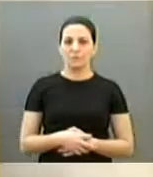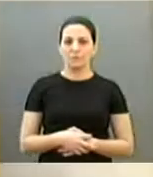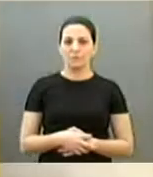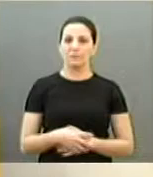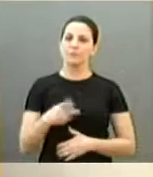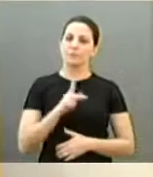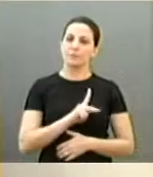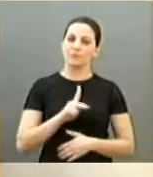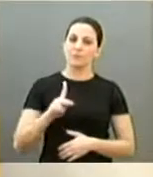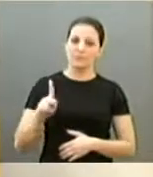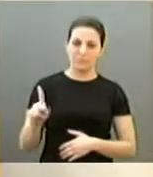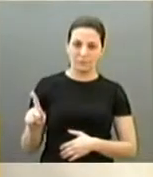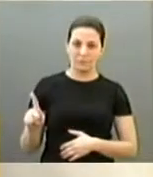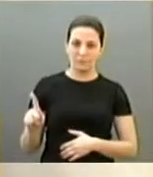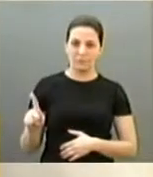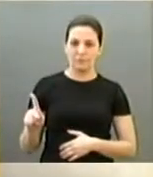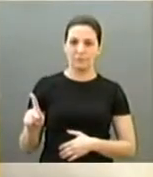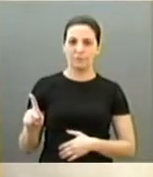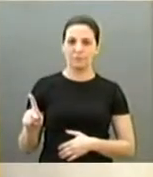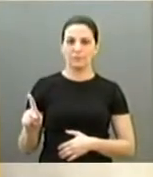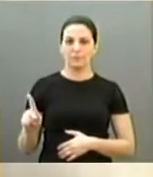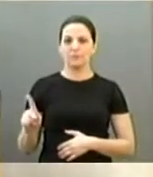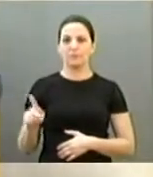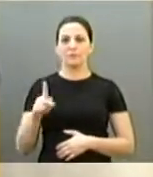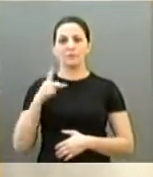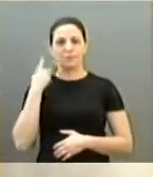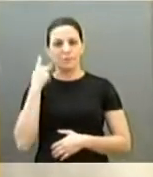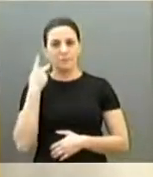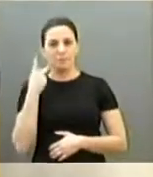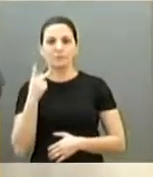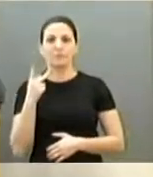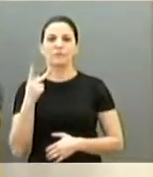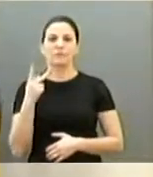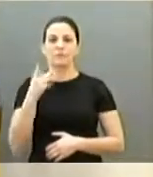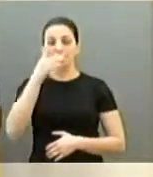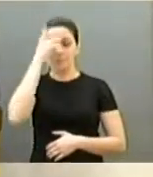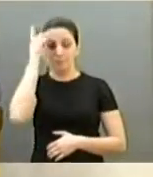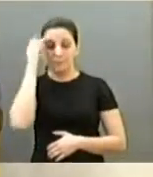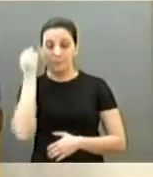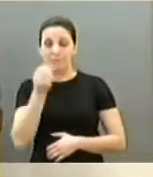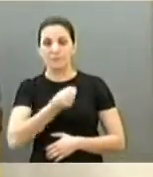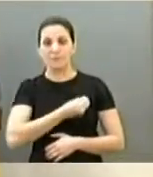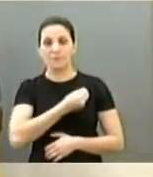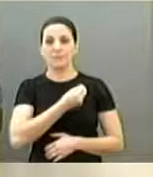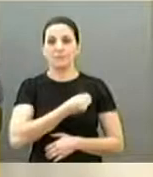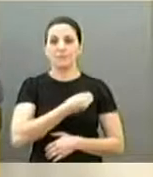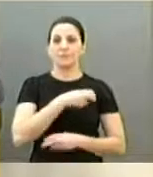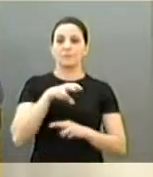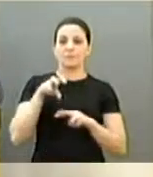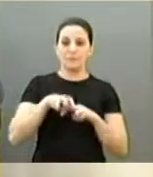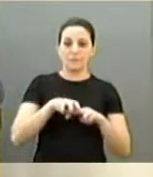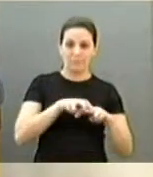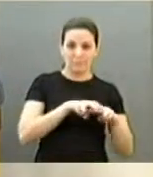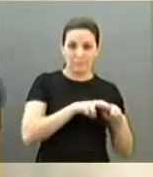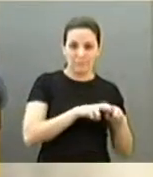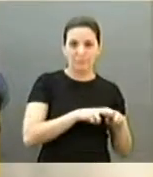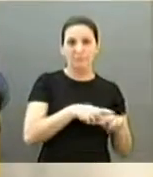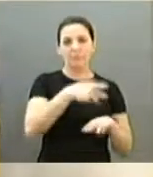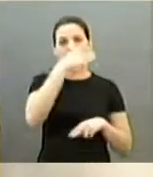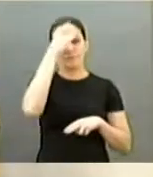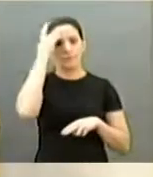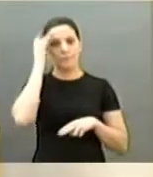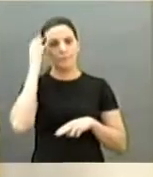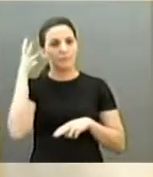Senhor presidente, senhores vereadores, público presente, as pessoas que nos ouvem, que nos